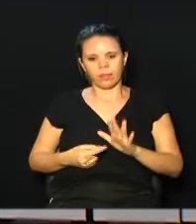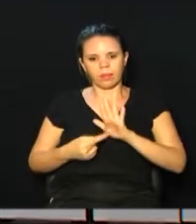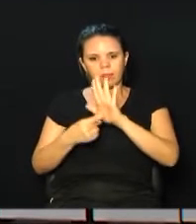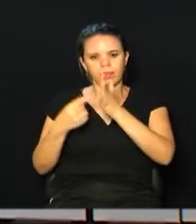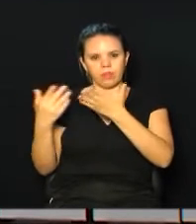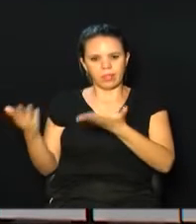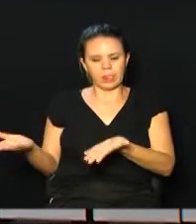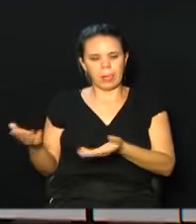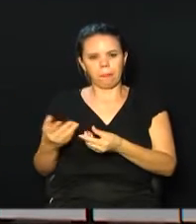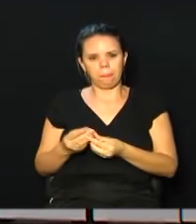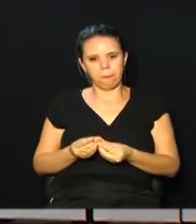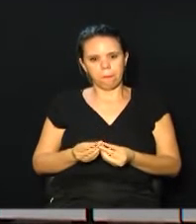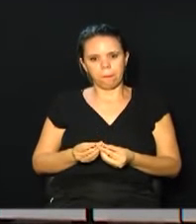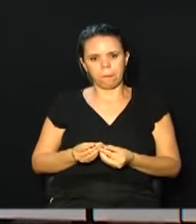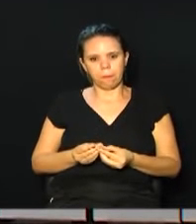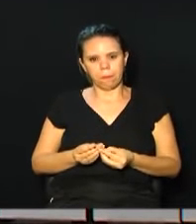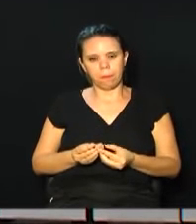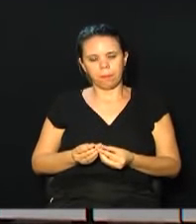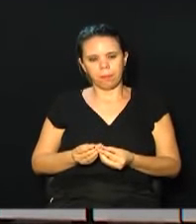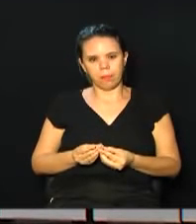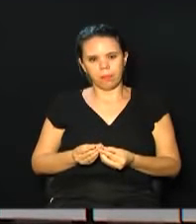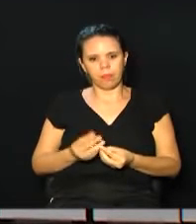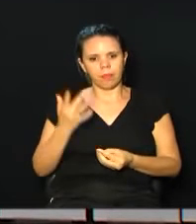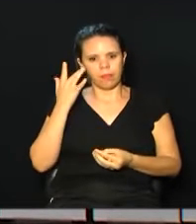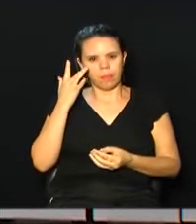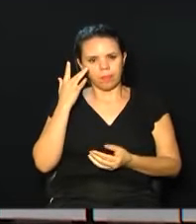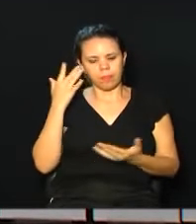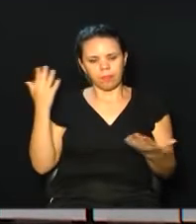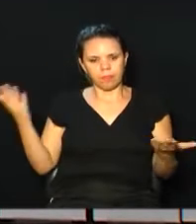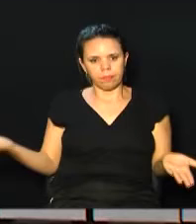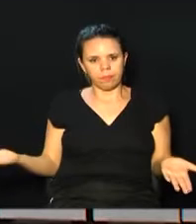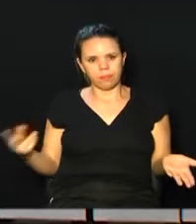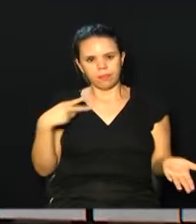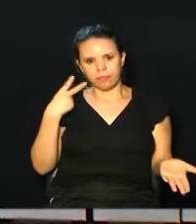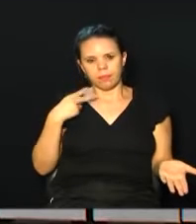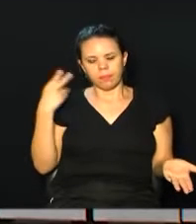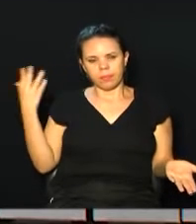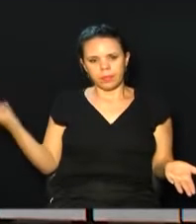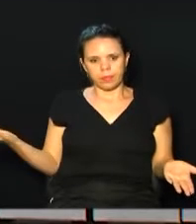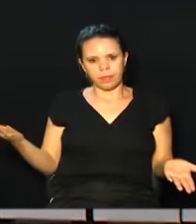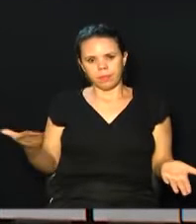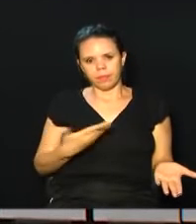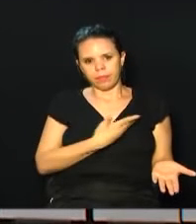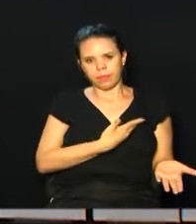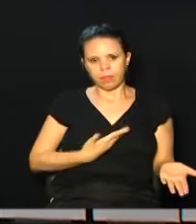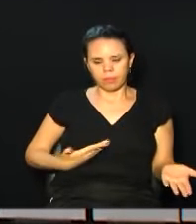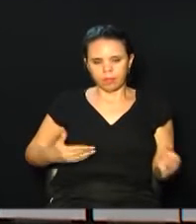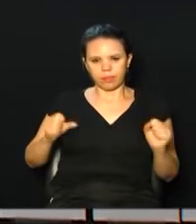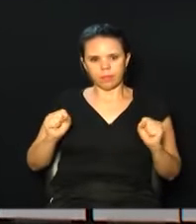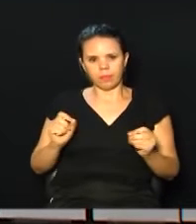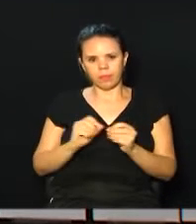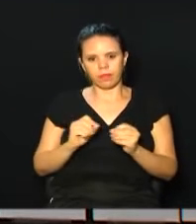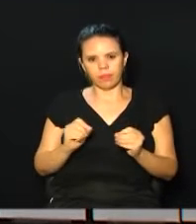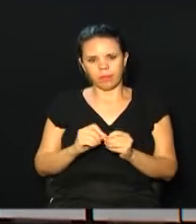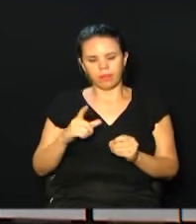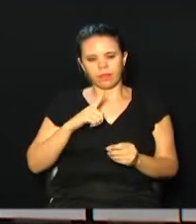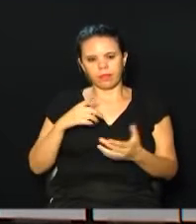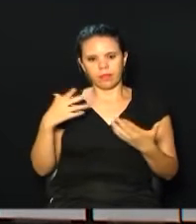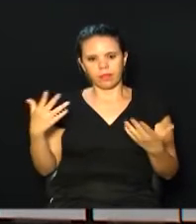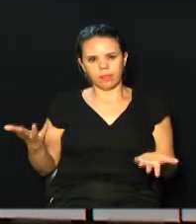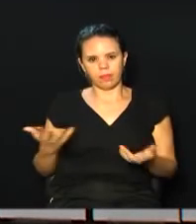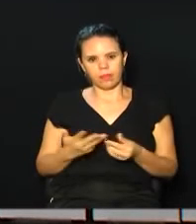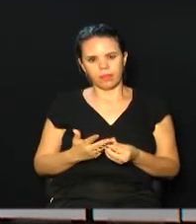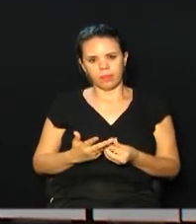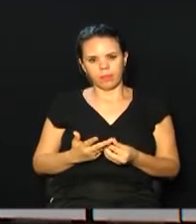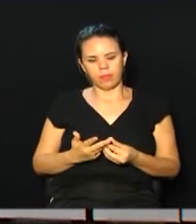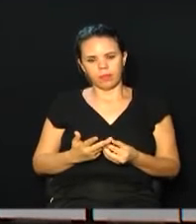aqui. Então, eu acho o seguinte, o que o vereador, Poder Legislativo, pode fazer, o que eu tenho feito?